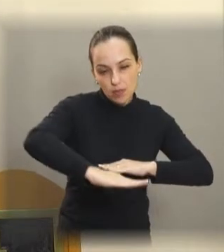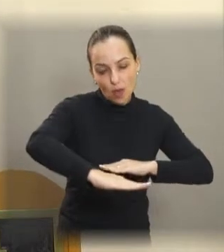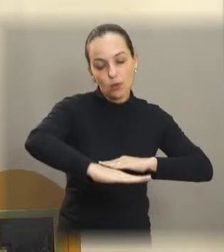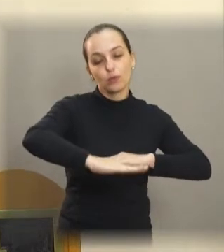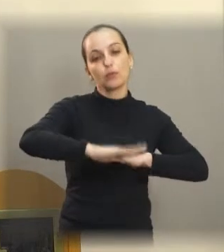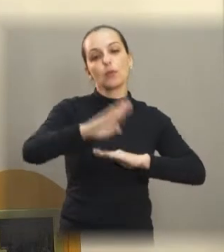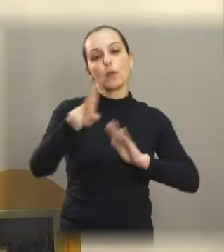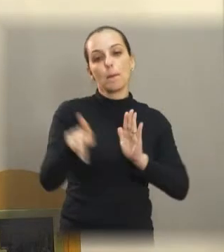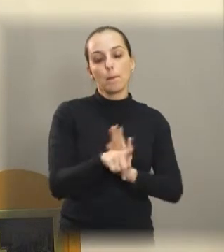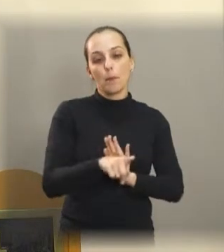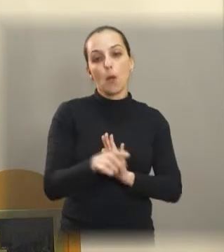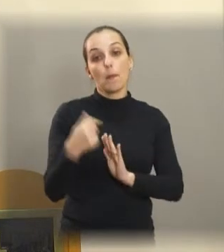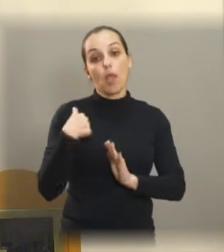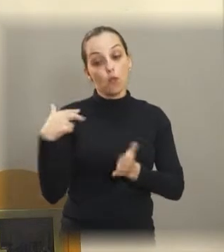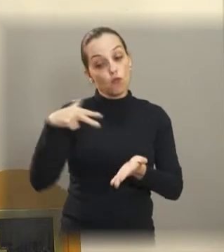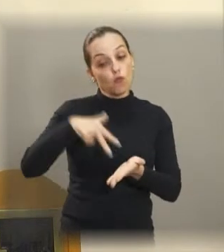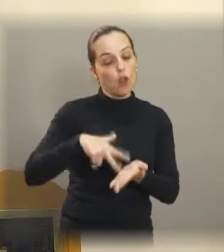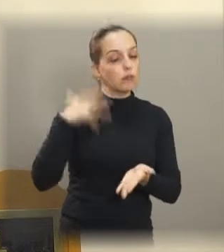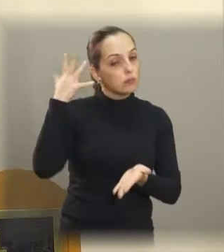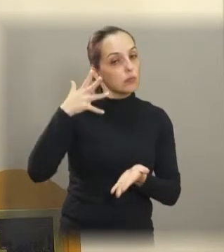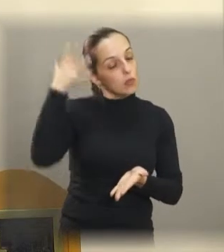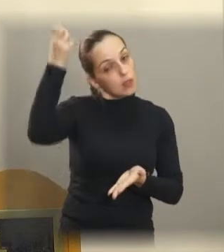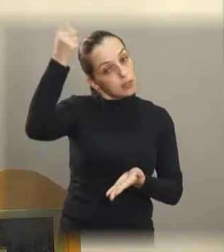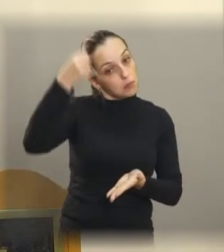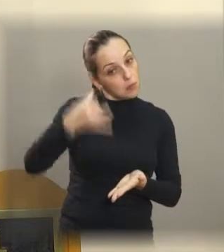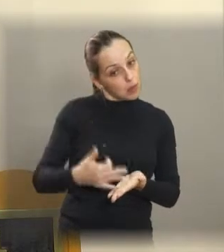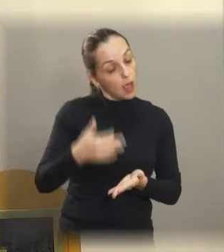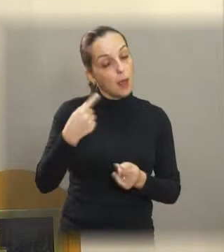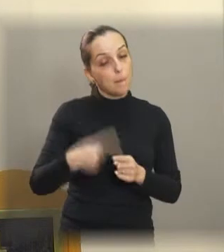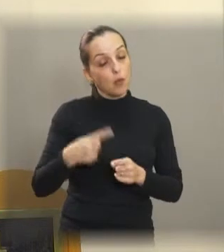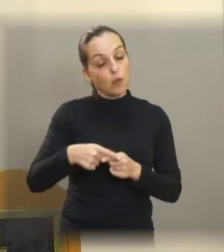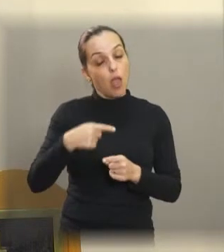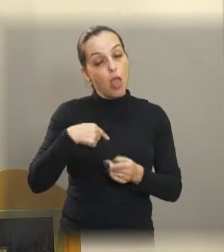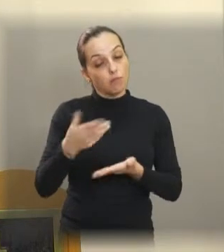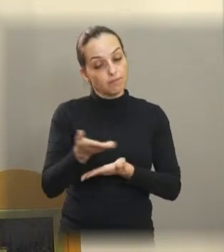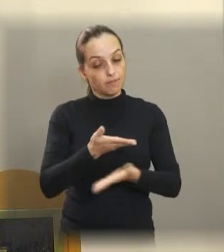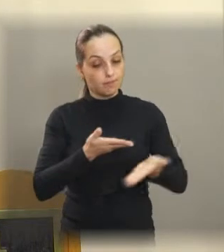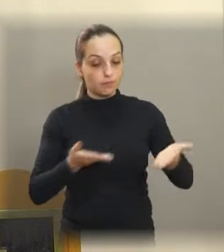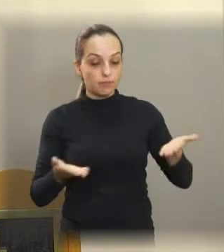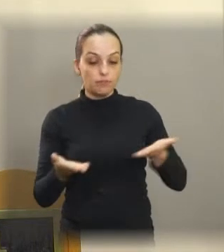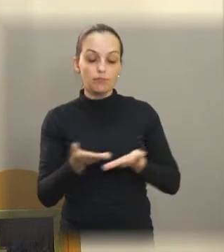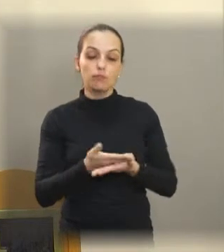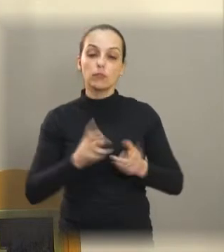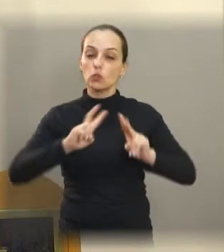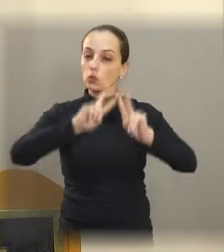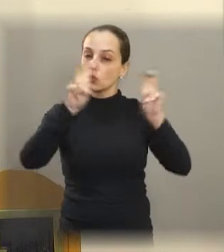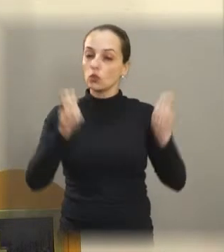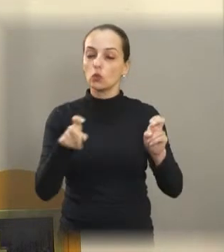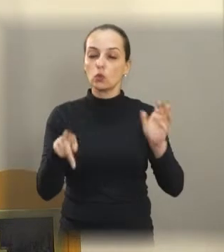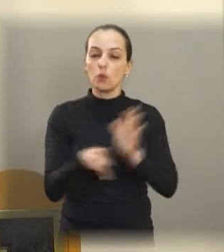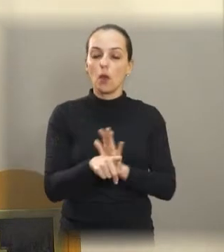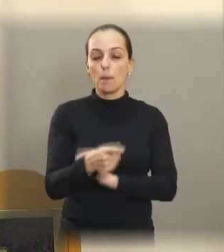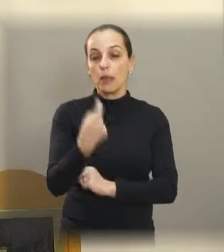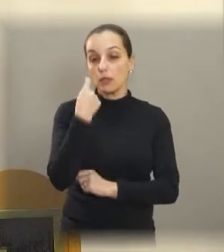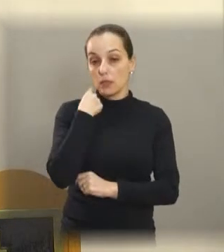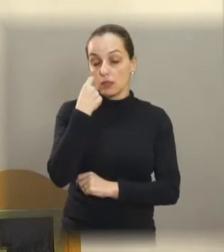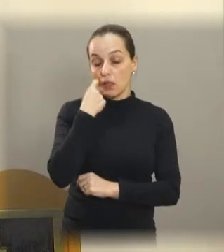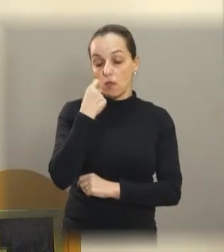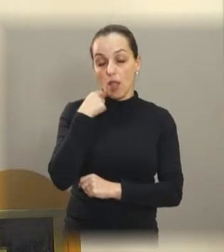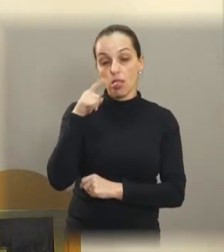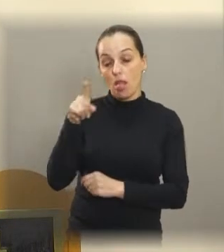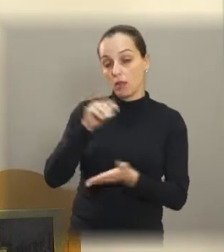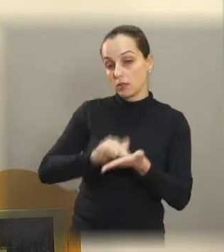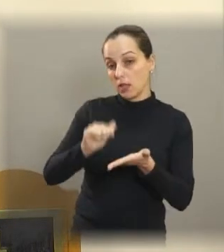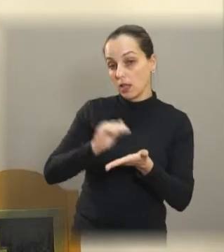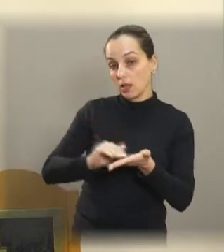que fazia uso da tribuna, de que eu já estava dialogando a respeito do assunto. Na sexta-feira, eu estive com a